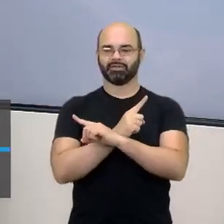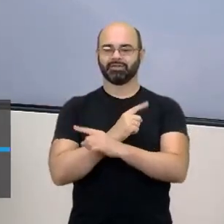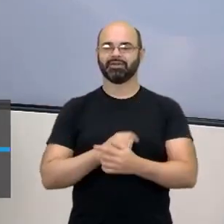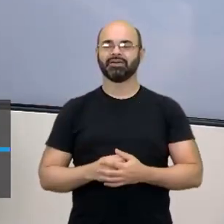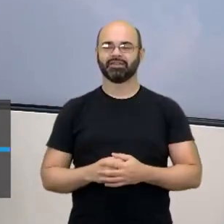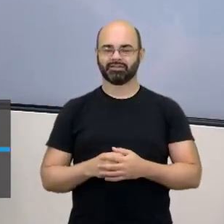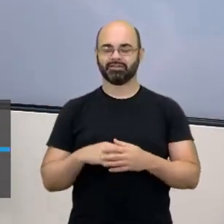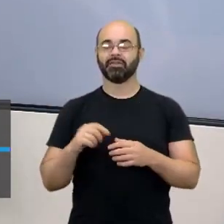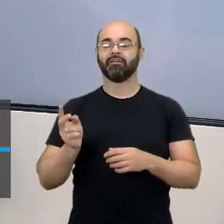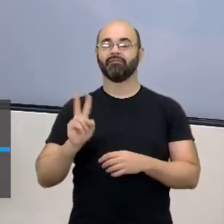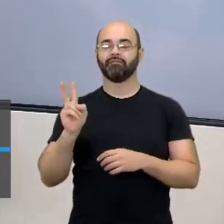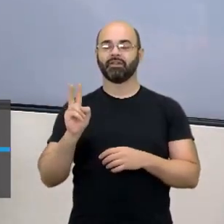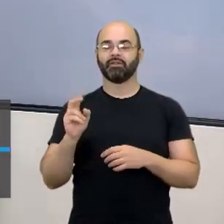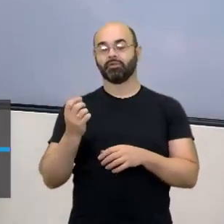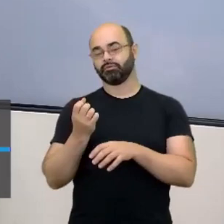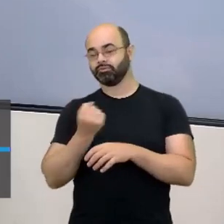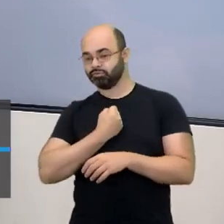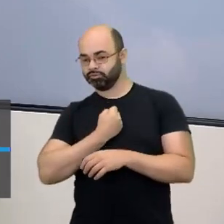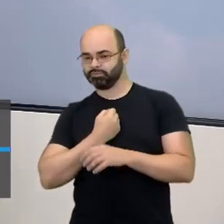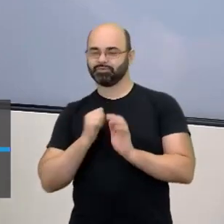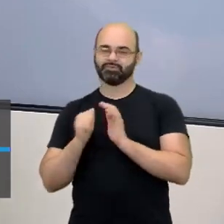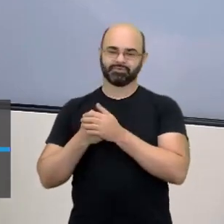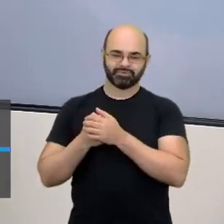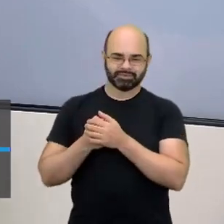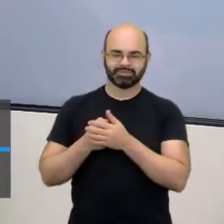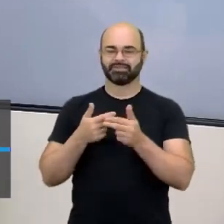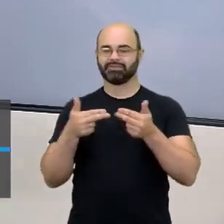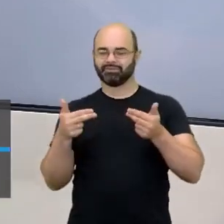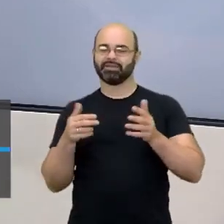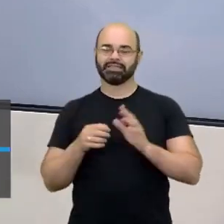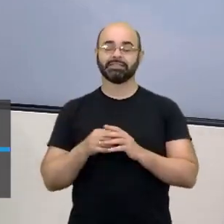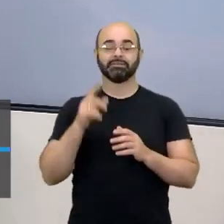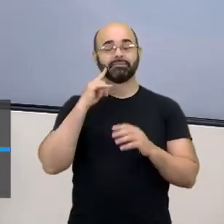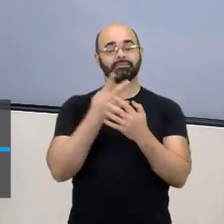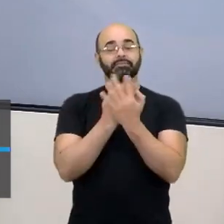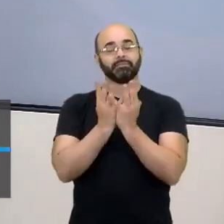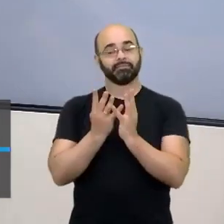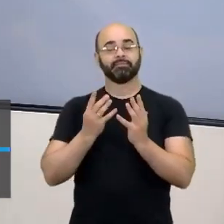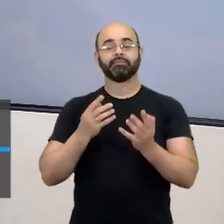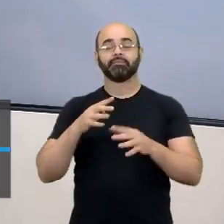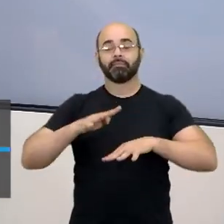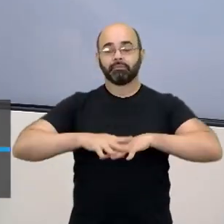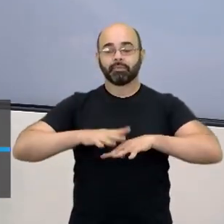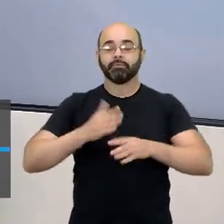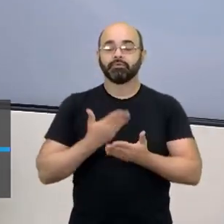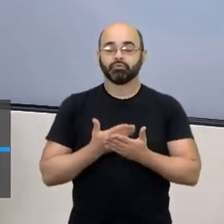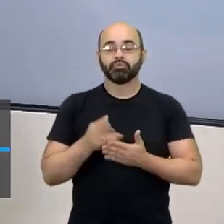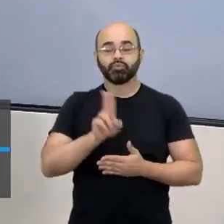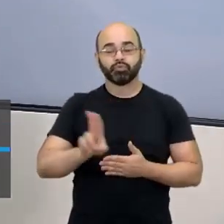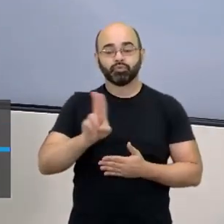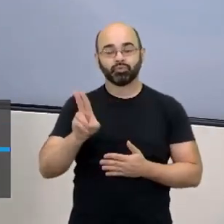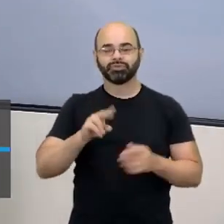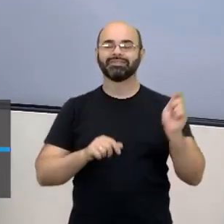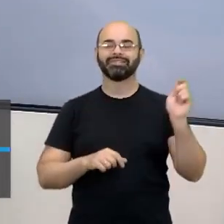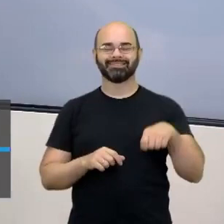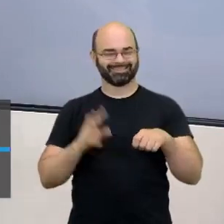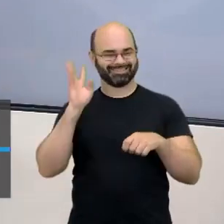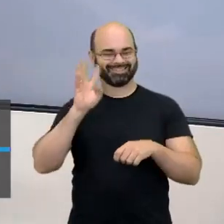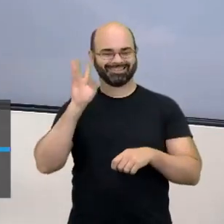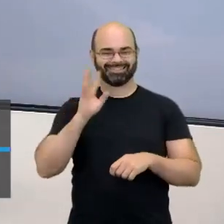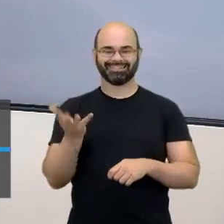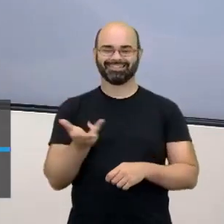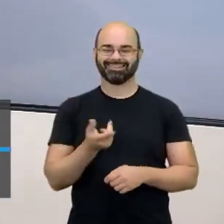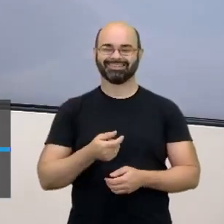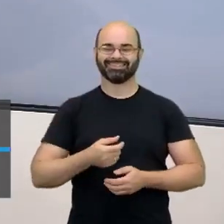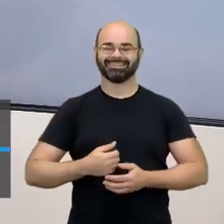desconhecidos e tudo mais. Então, o baralho, ele sim pode ser utilizado como uma ferramenta de estudo da matemática, Que né? bom, né? Muito legal, Interessante. bacana pra caramba.